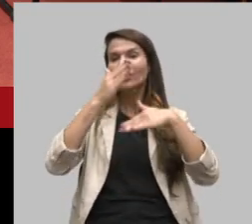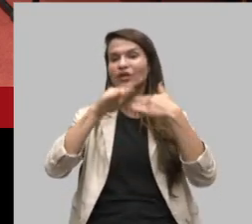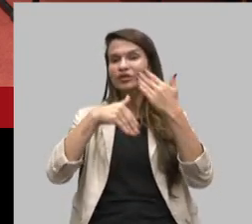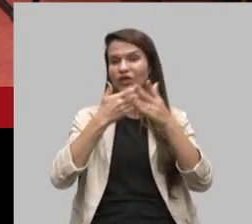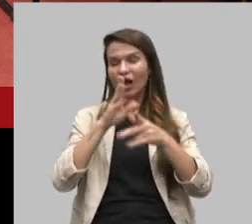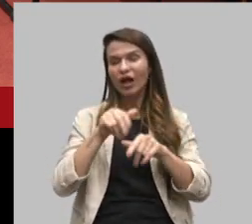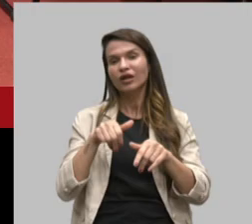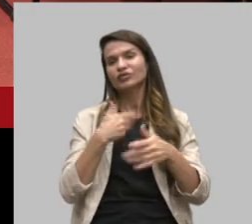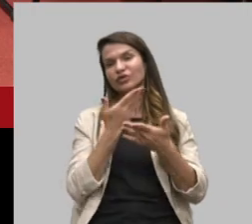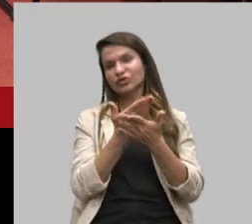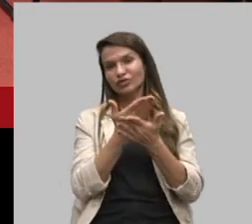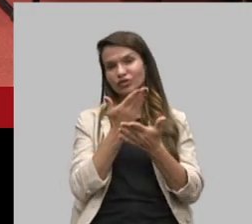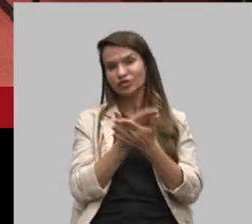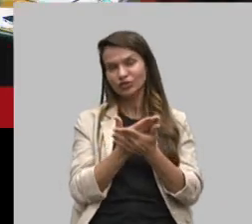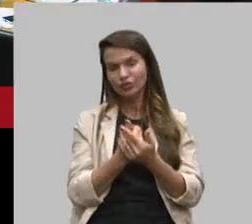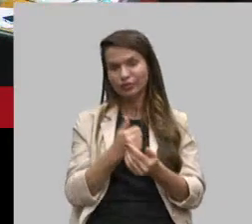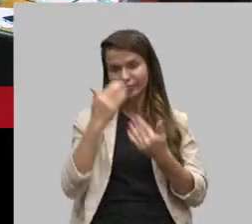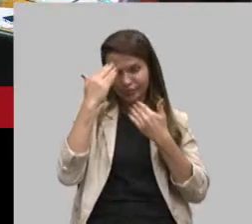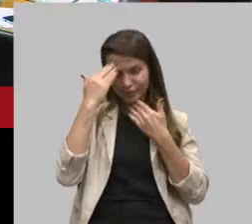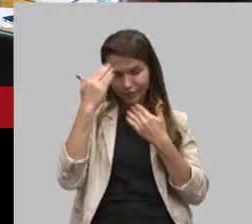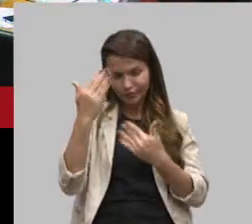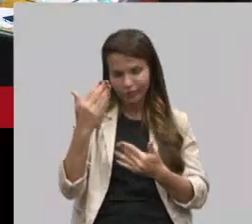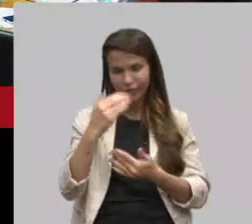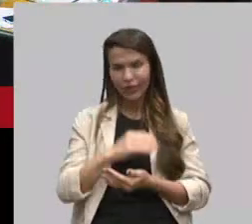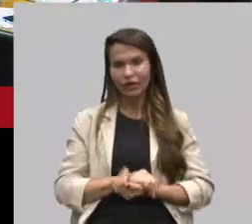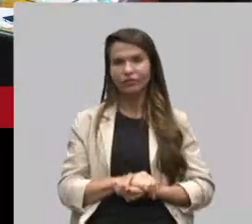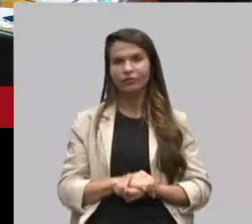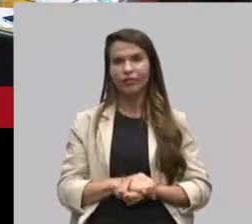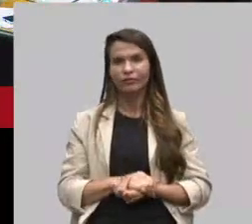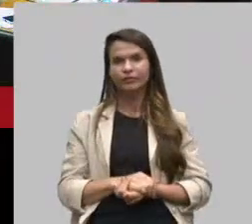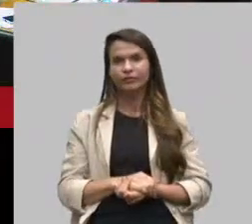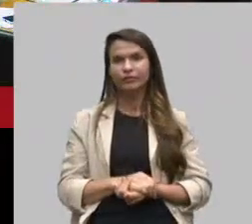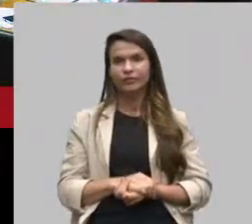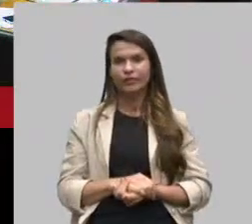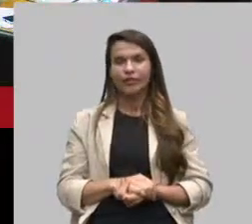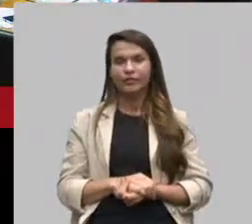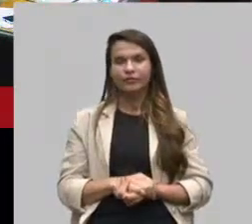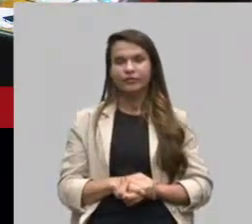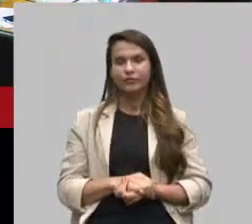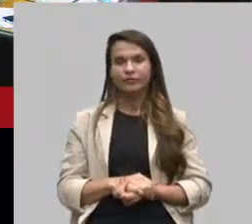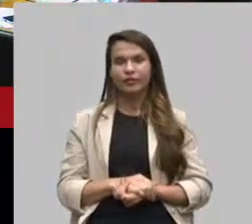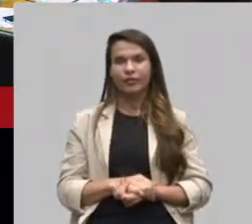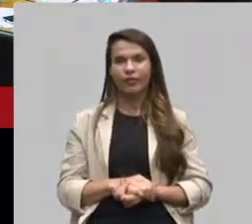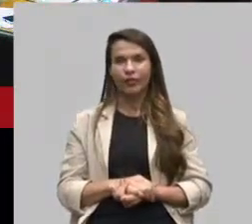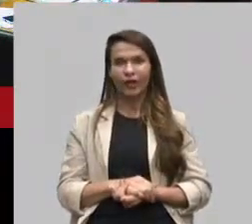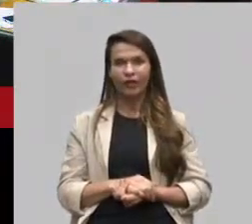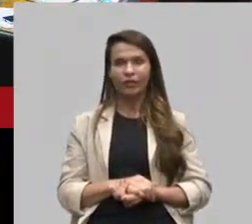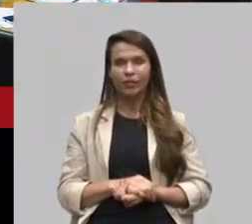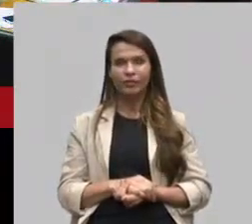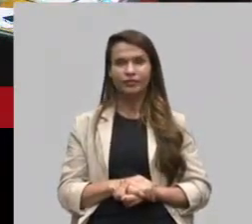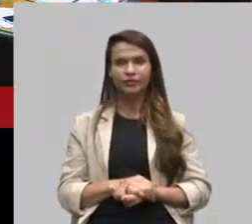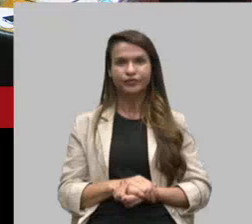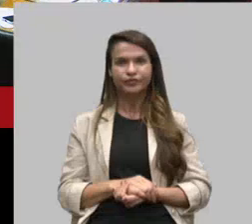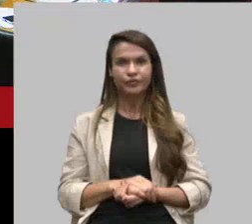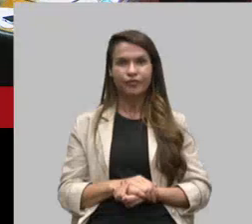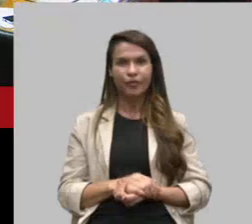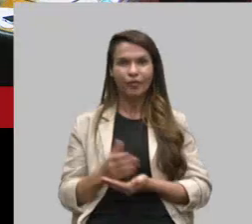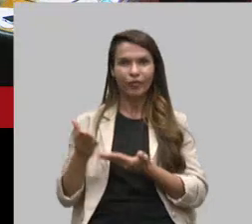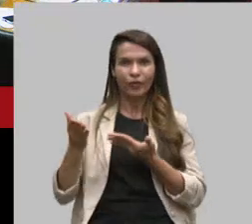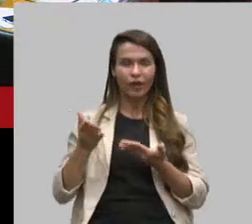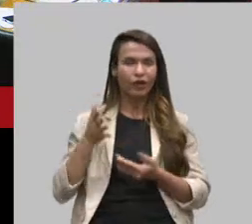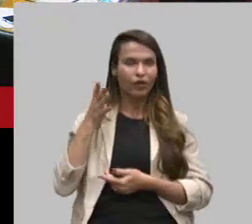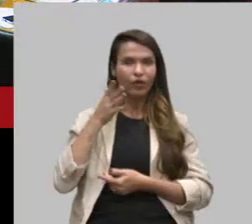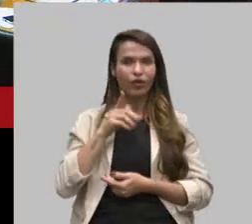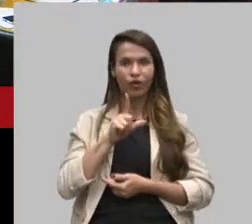estudos muito obrigada obrigada a palavra Boa tarde eu sou